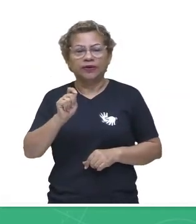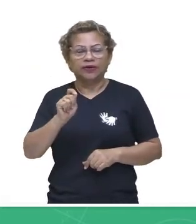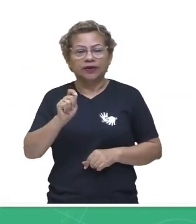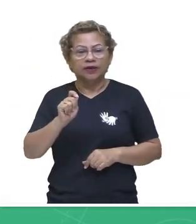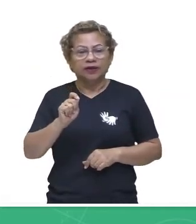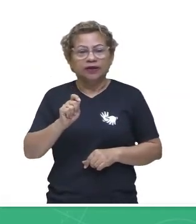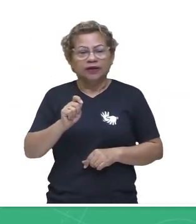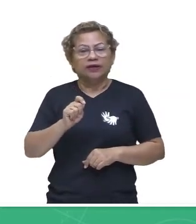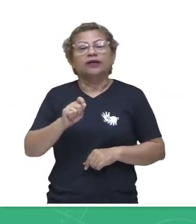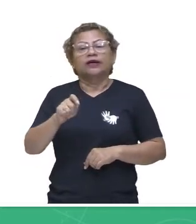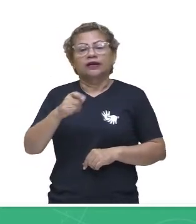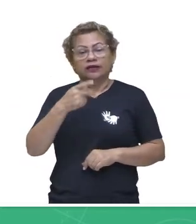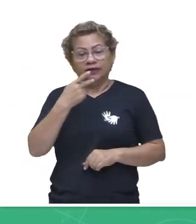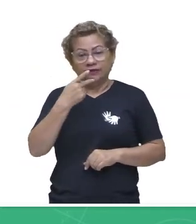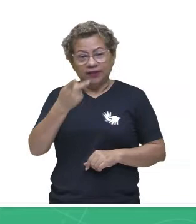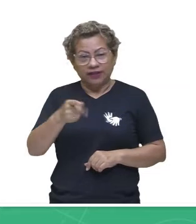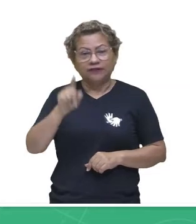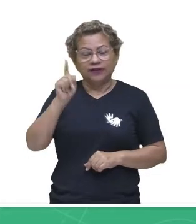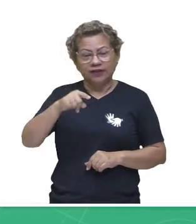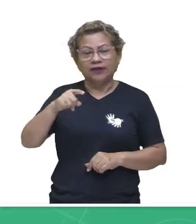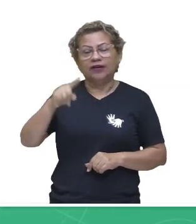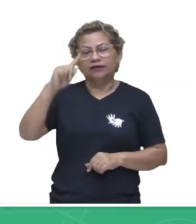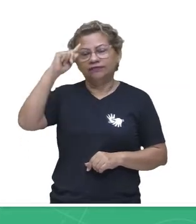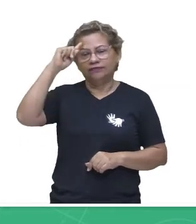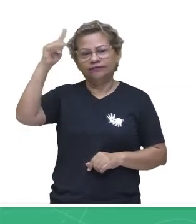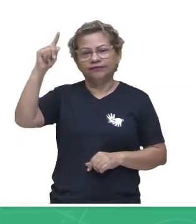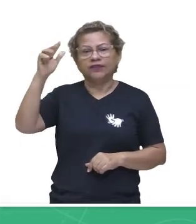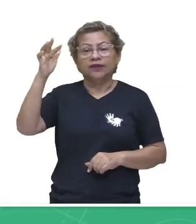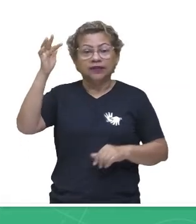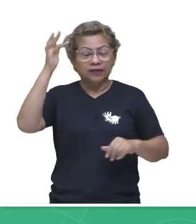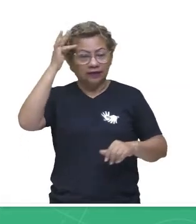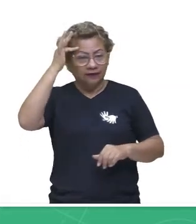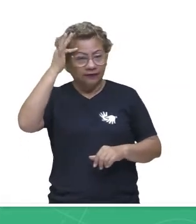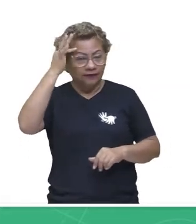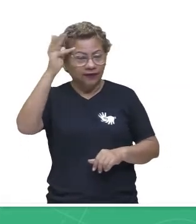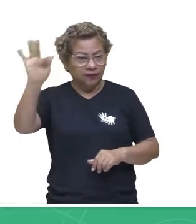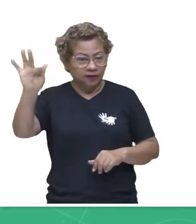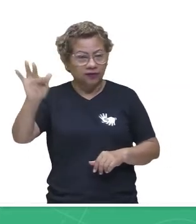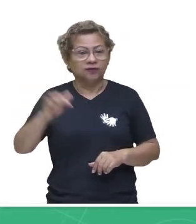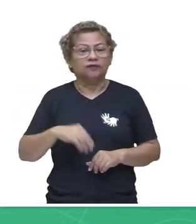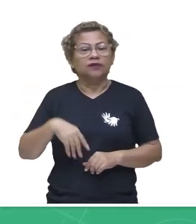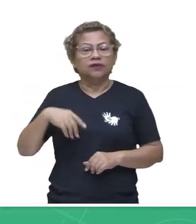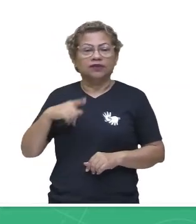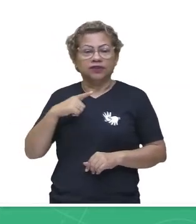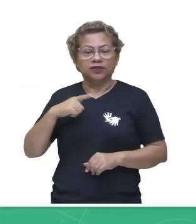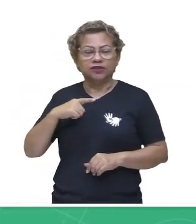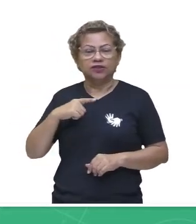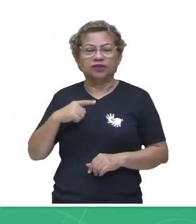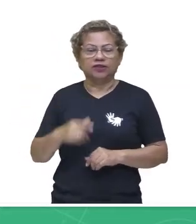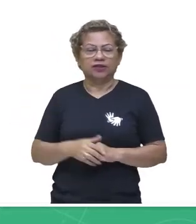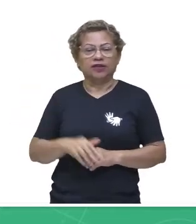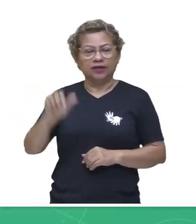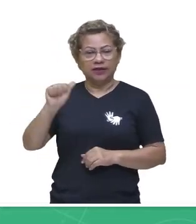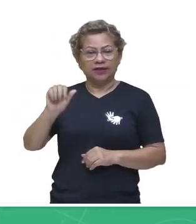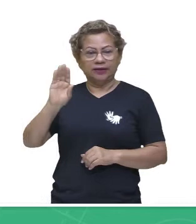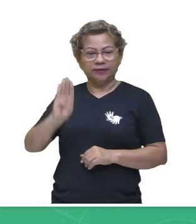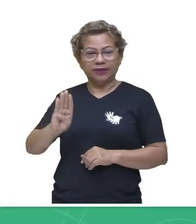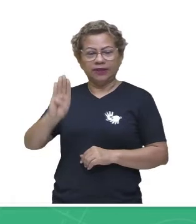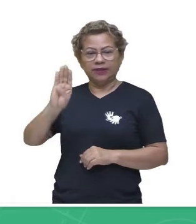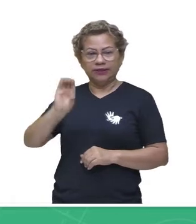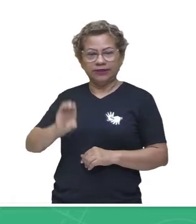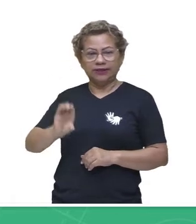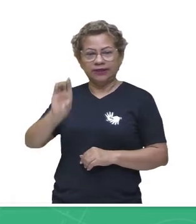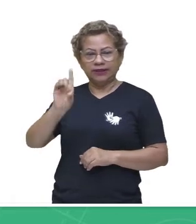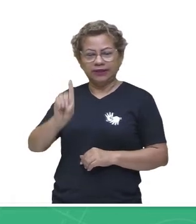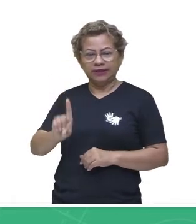filósofos idealistas, racionalistas, experimentalistas, existencialistas ou iluministas.